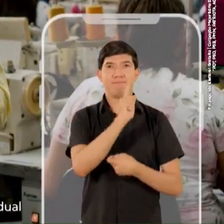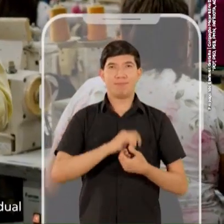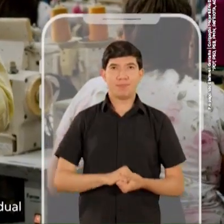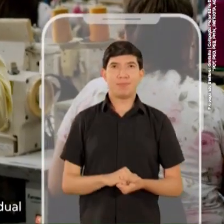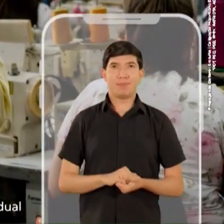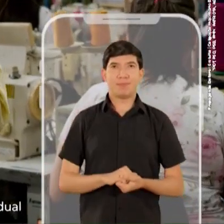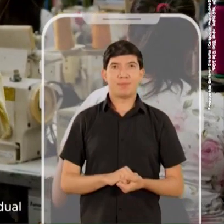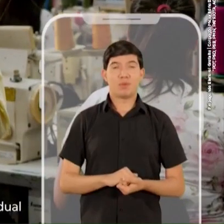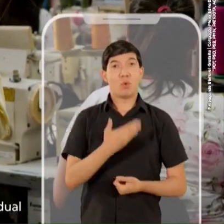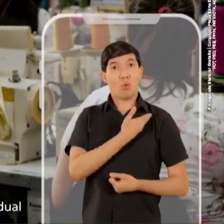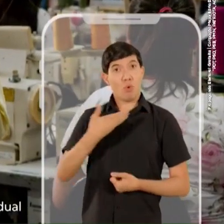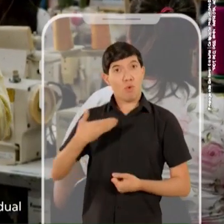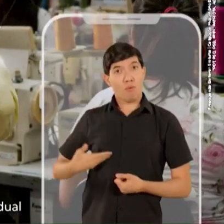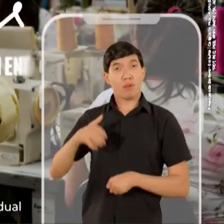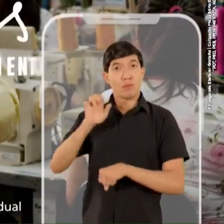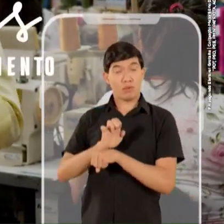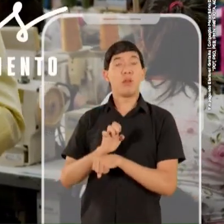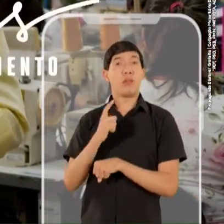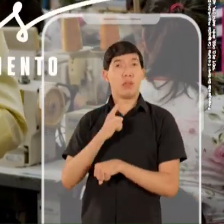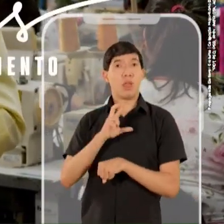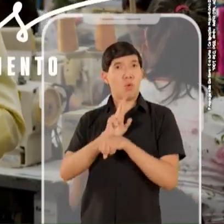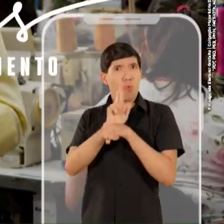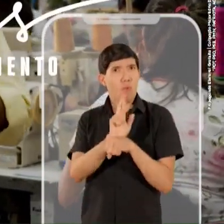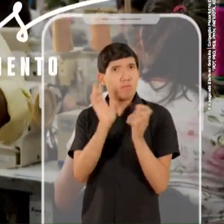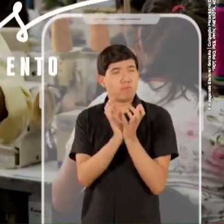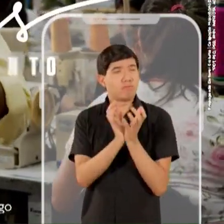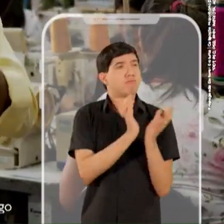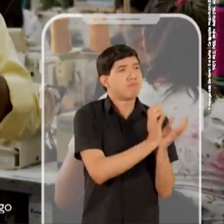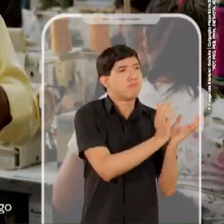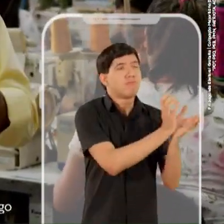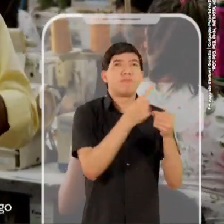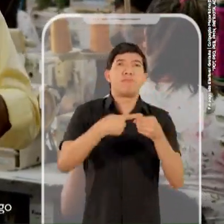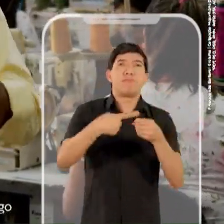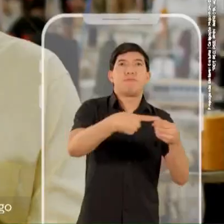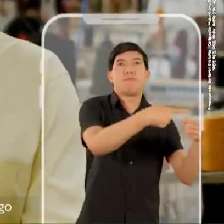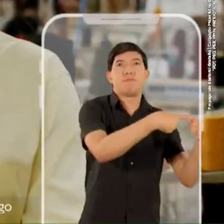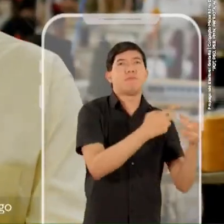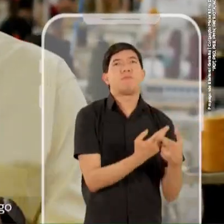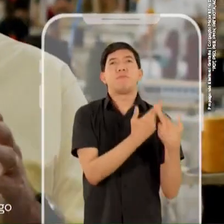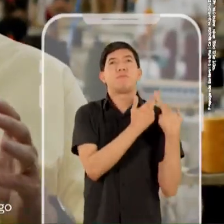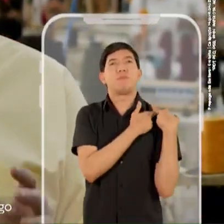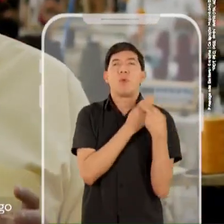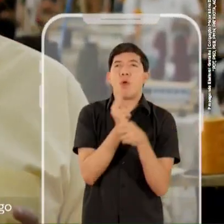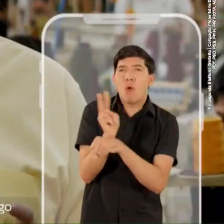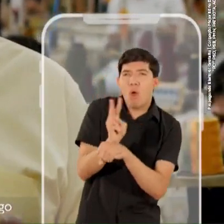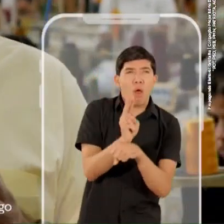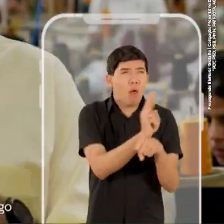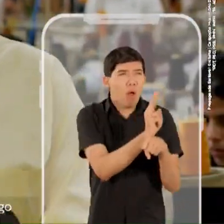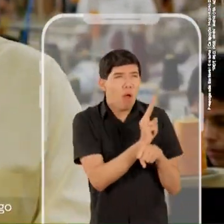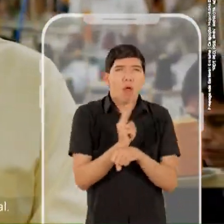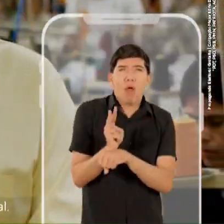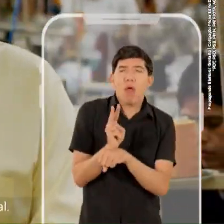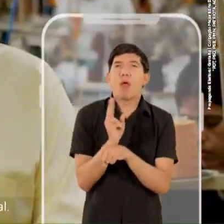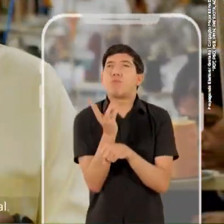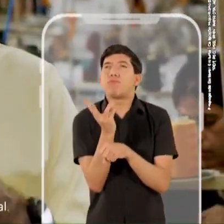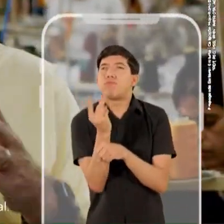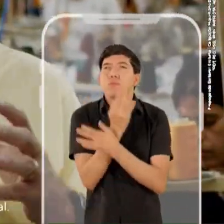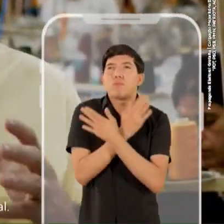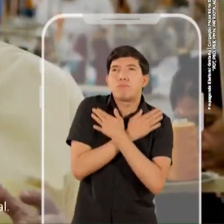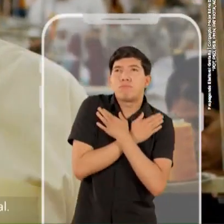uma representação do governo estadual em cada região. Uma equipe nossa vai monitorar o desemprego e